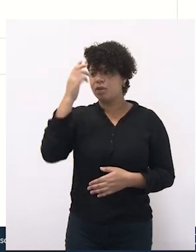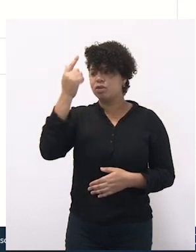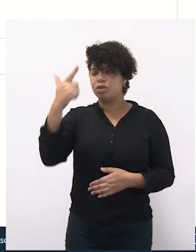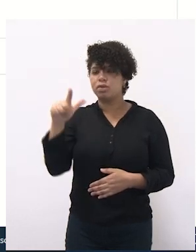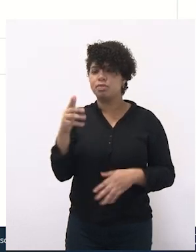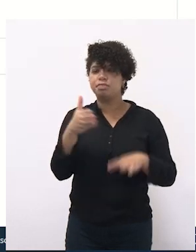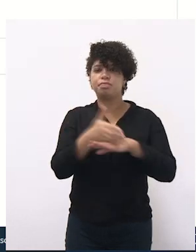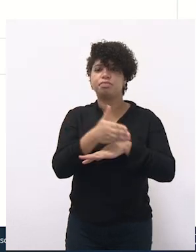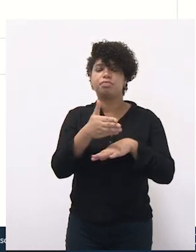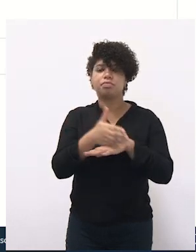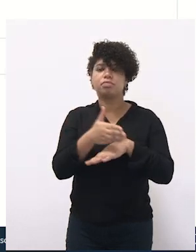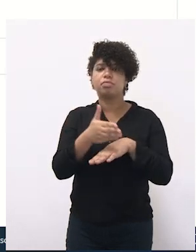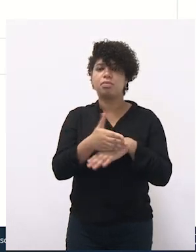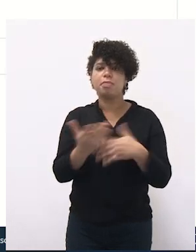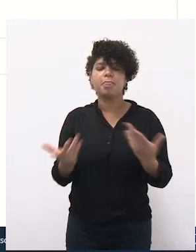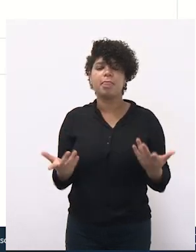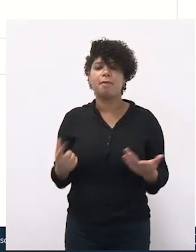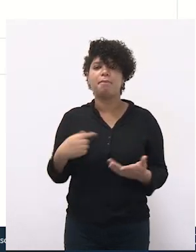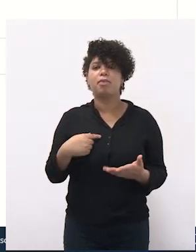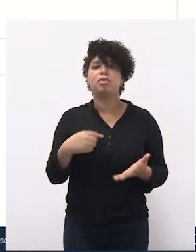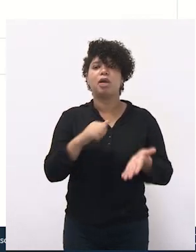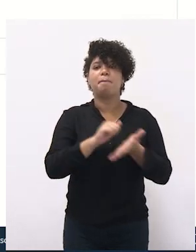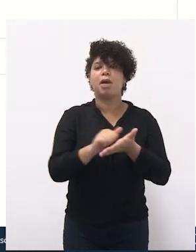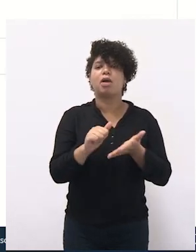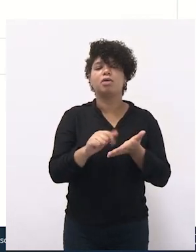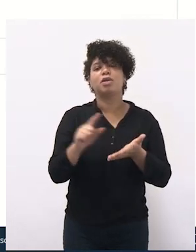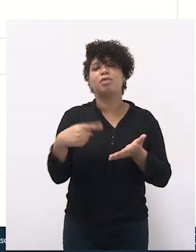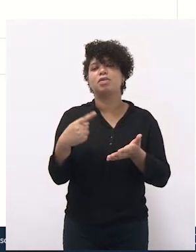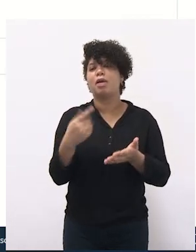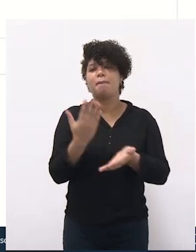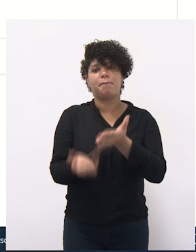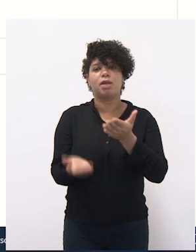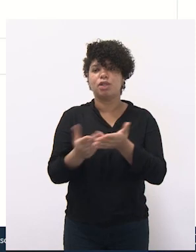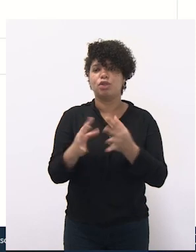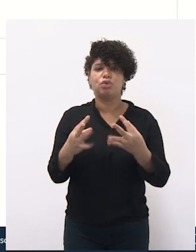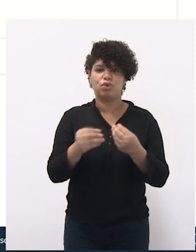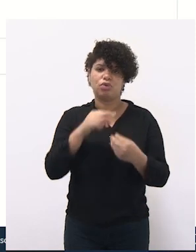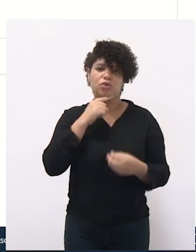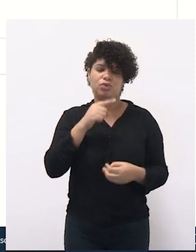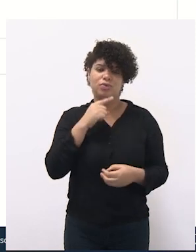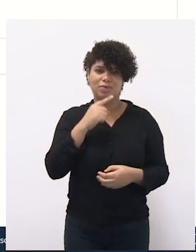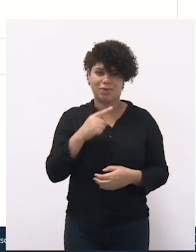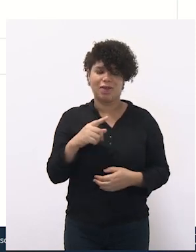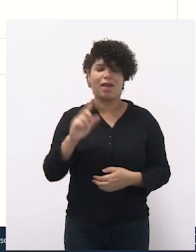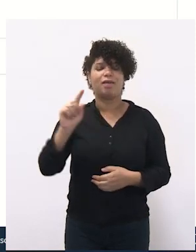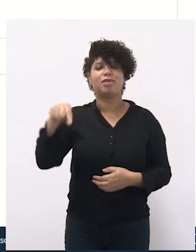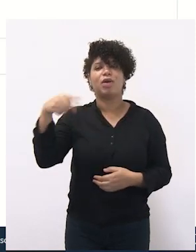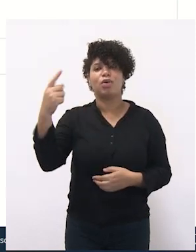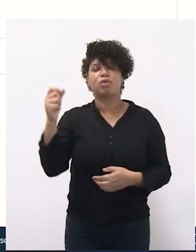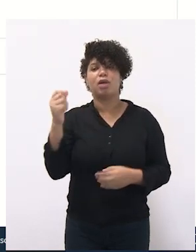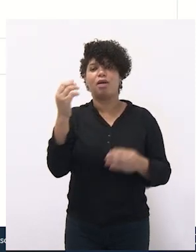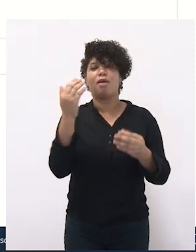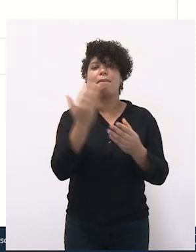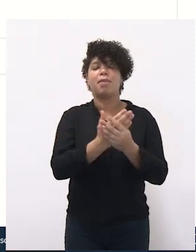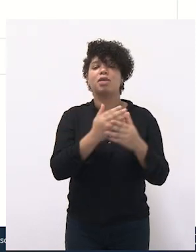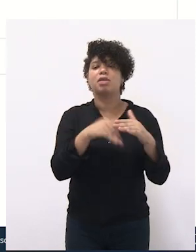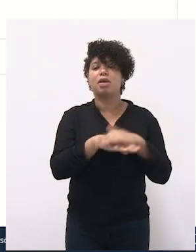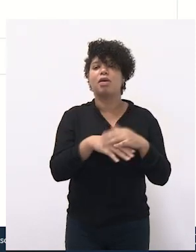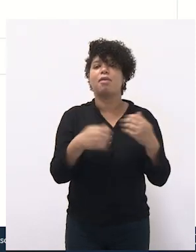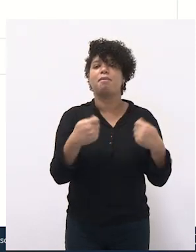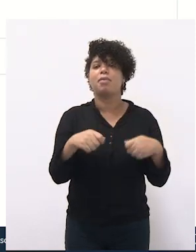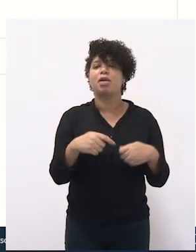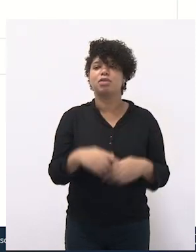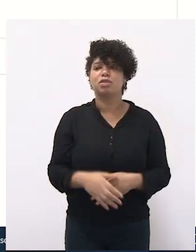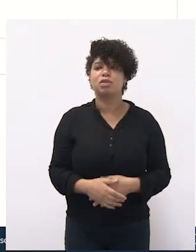entrou e excluiu, você não perde tudo, né? Então vai para uma outra pasta, então você tem que fazer como sendo aquele